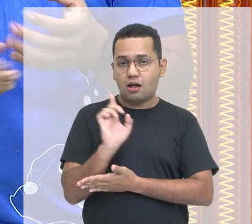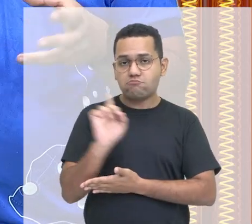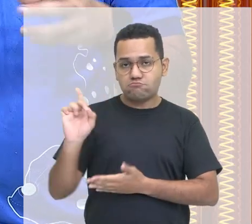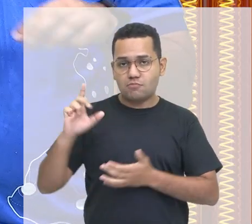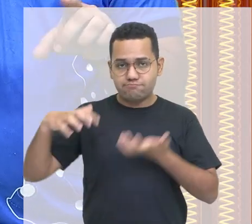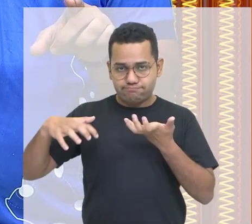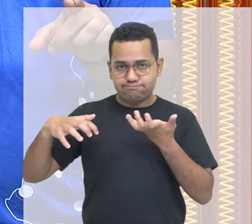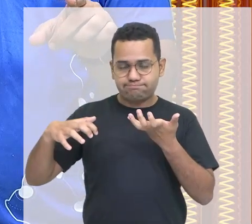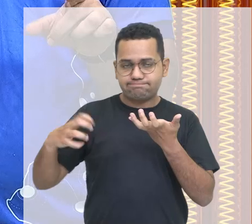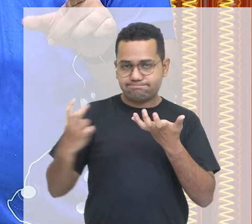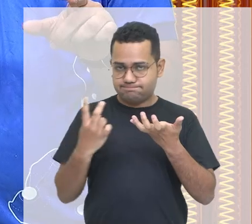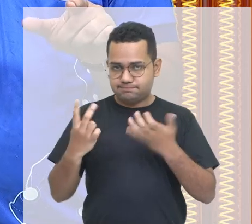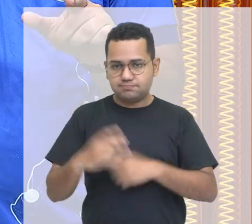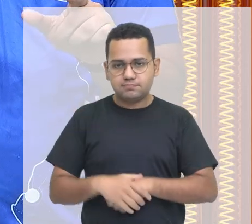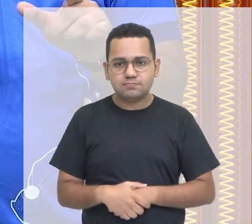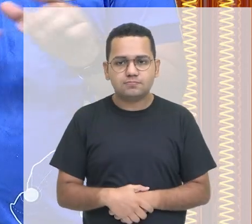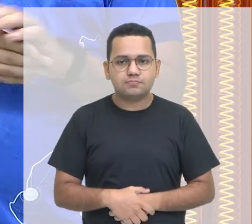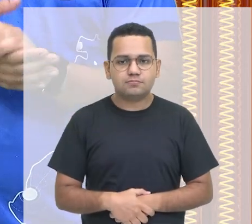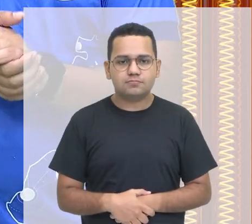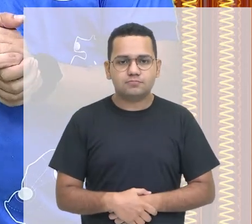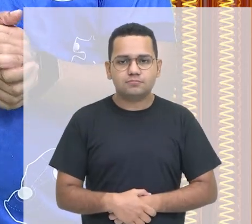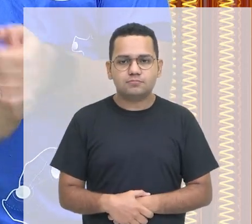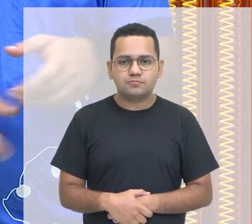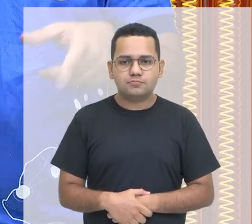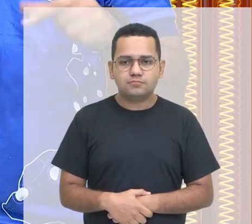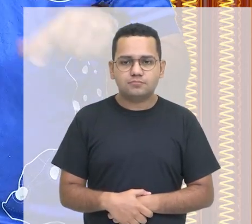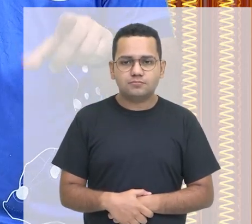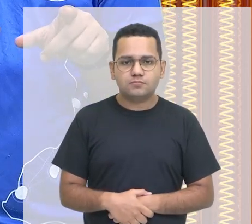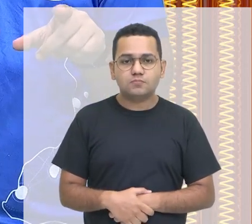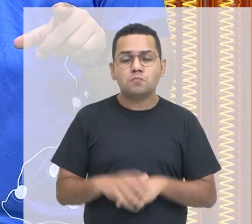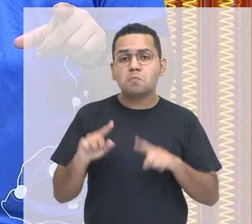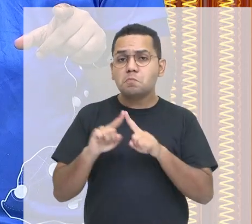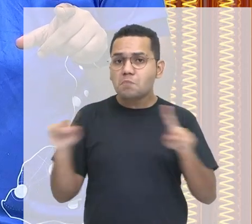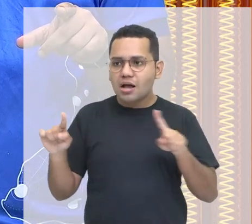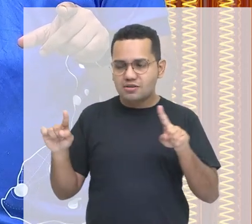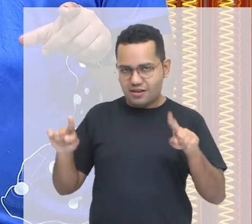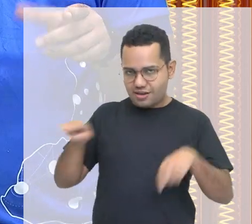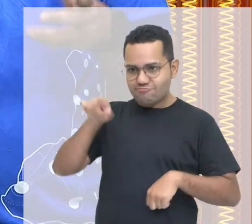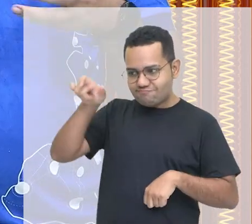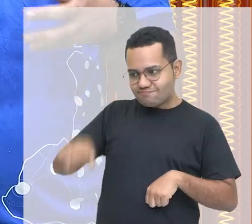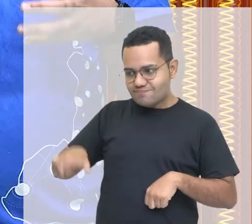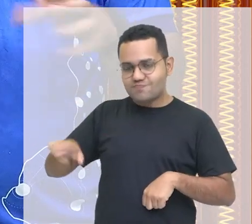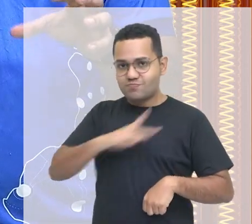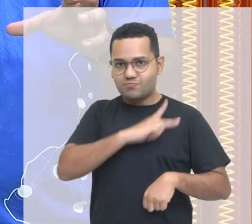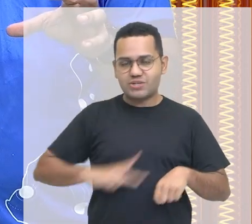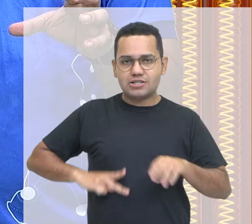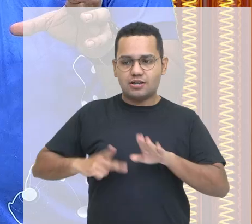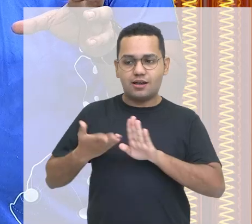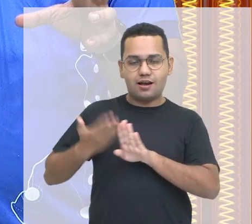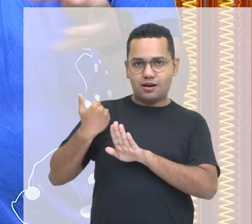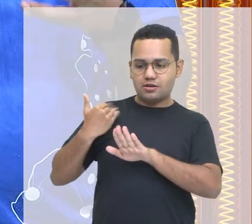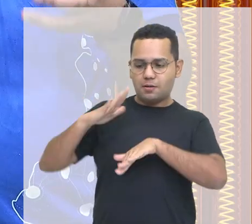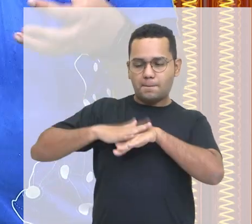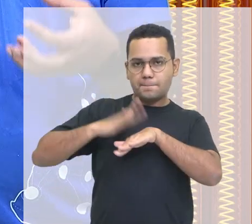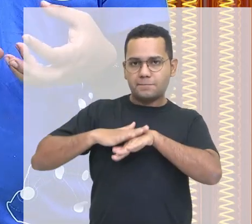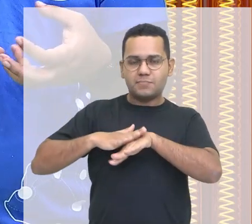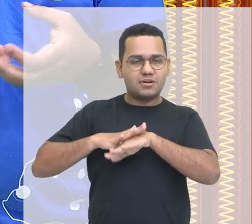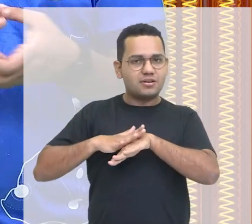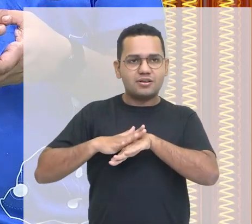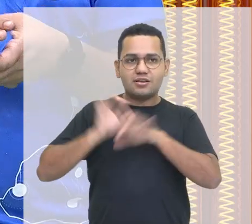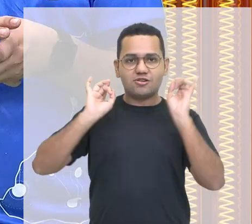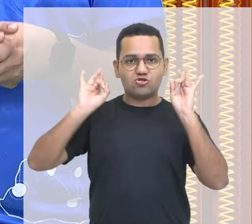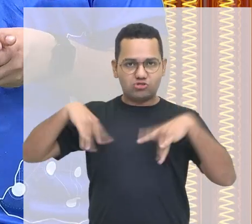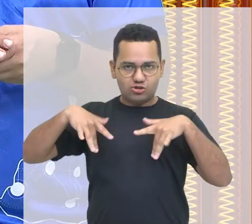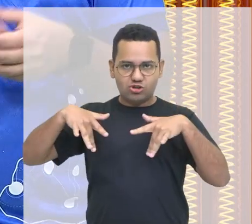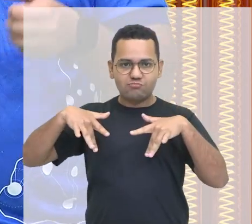Deputados, mas o Collor, né, ele renuncia um pouco antes, né, desse processo